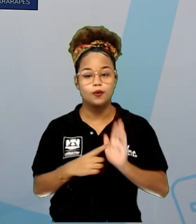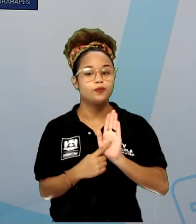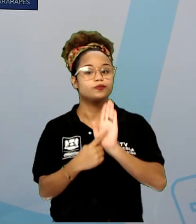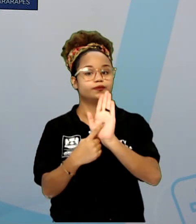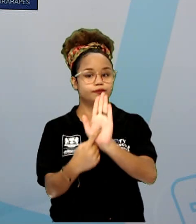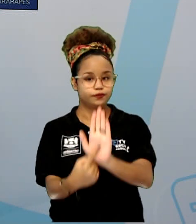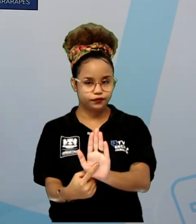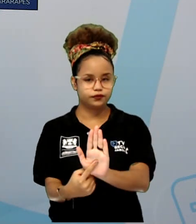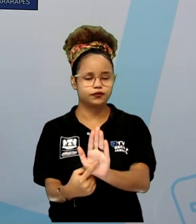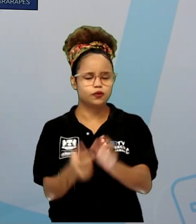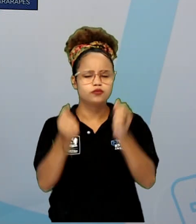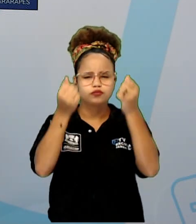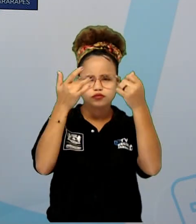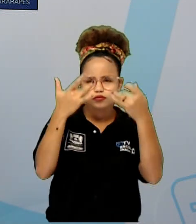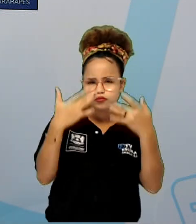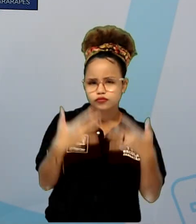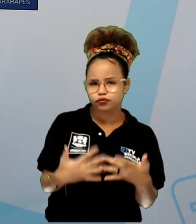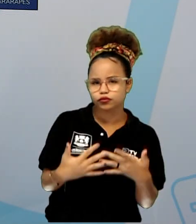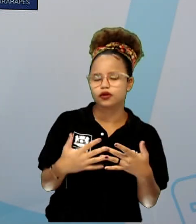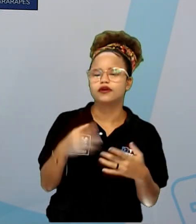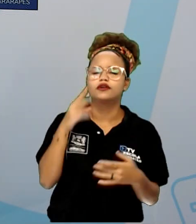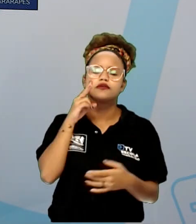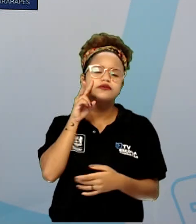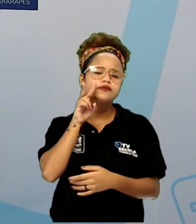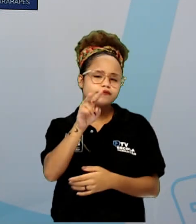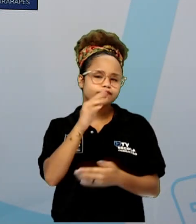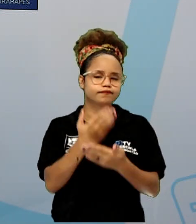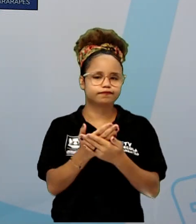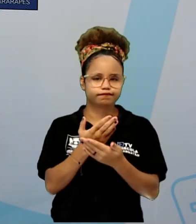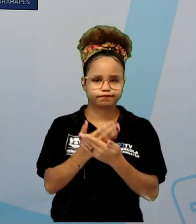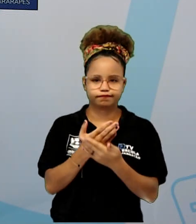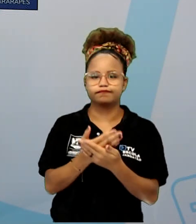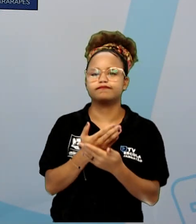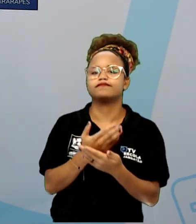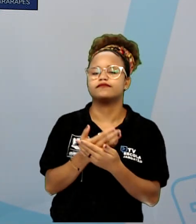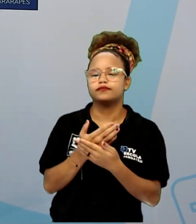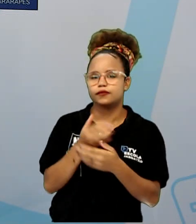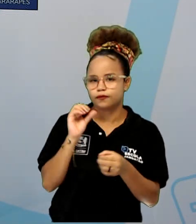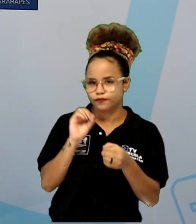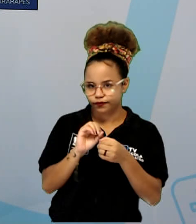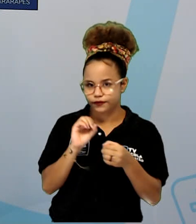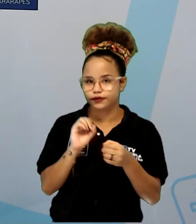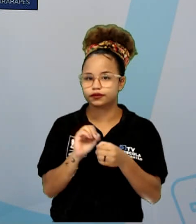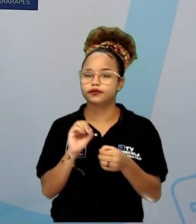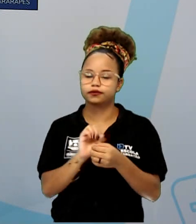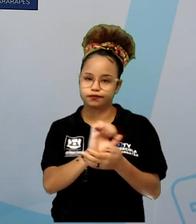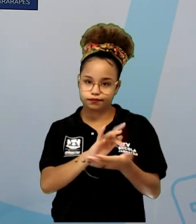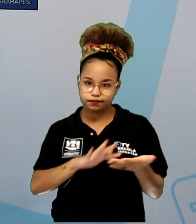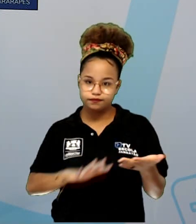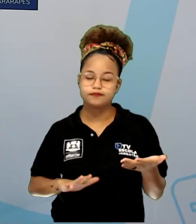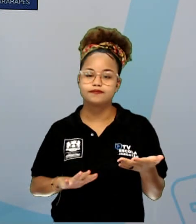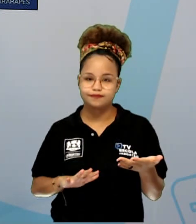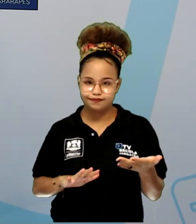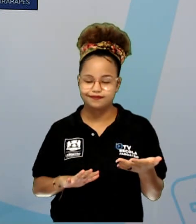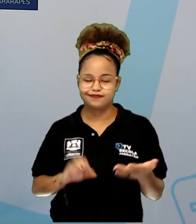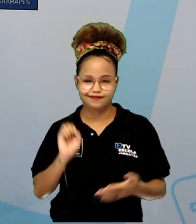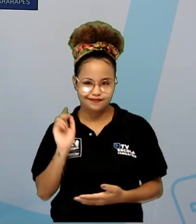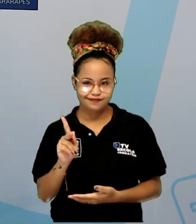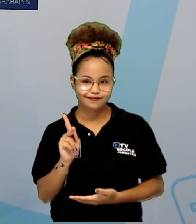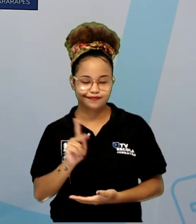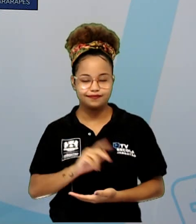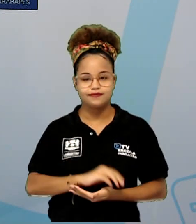mostrar, dizer que estava assistindo às aulas, que estava fazendo os exercícios. Tá